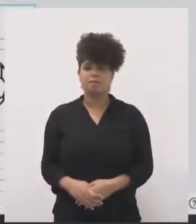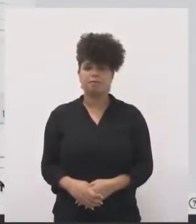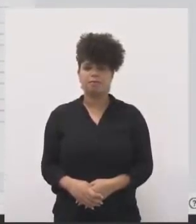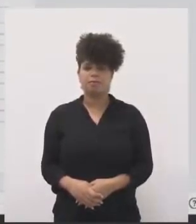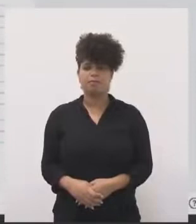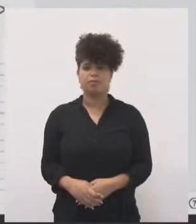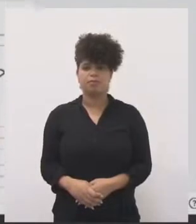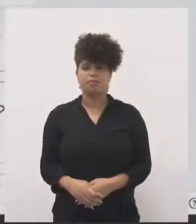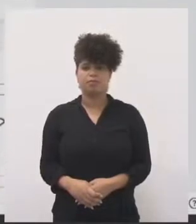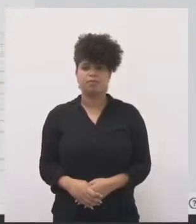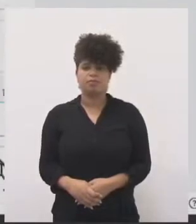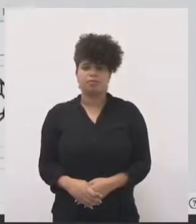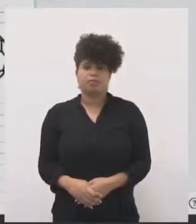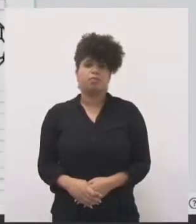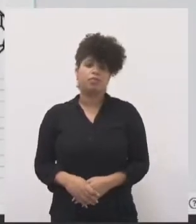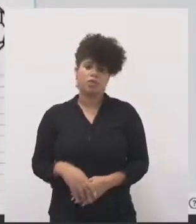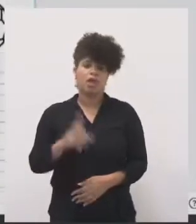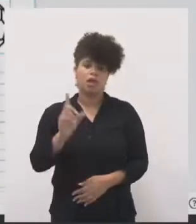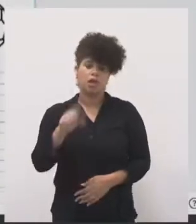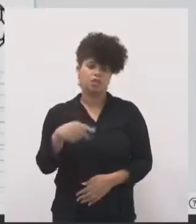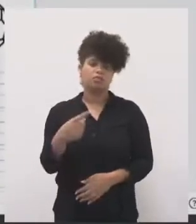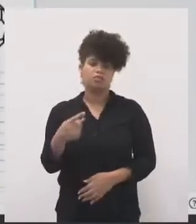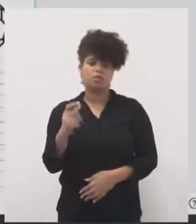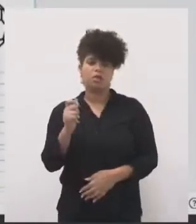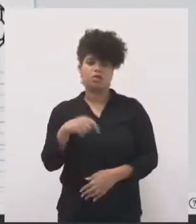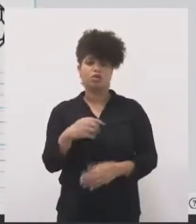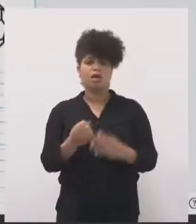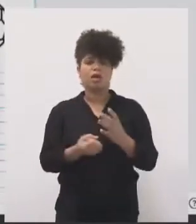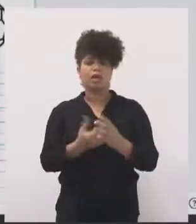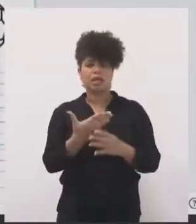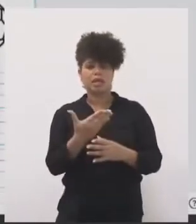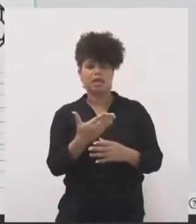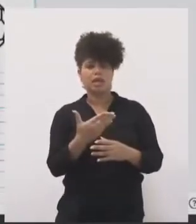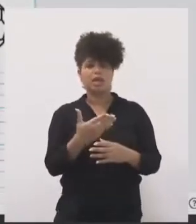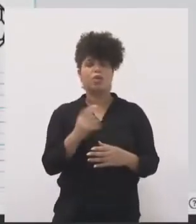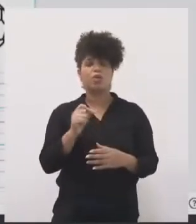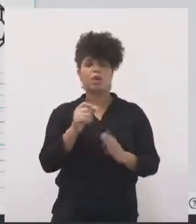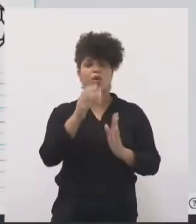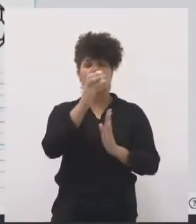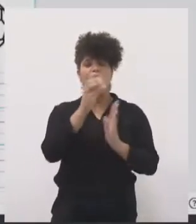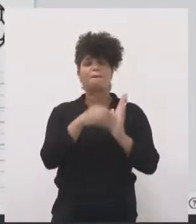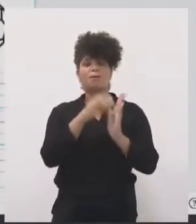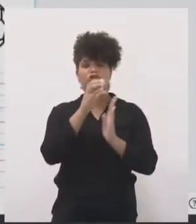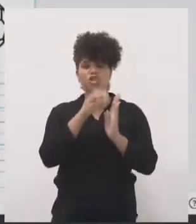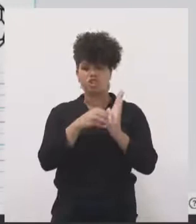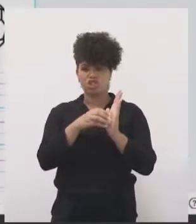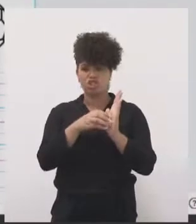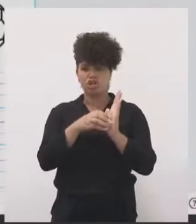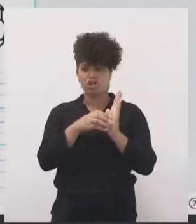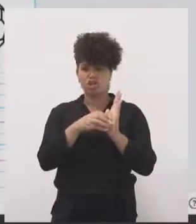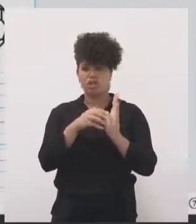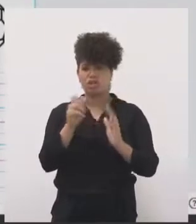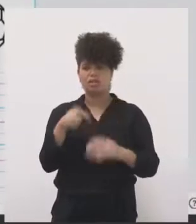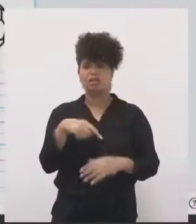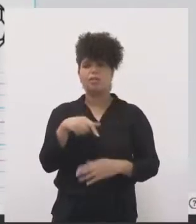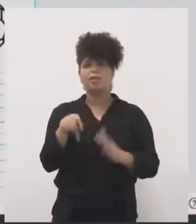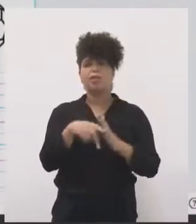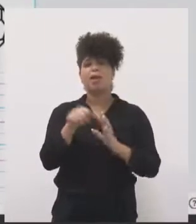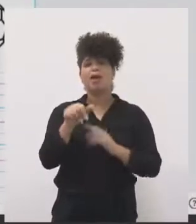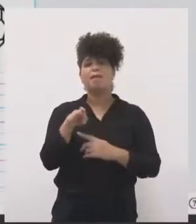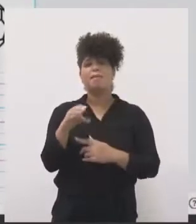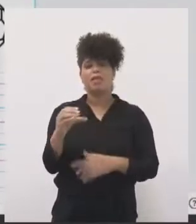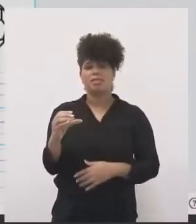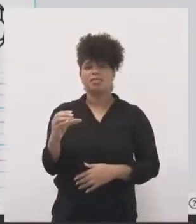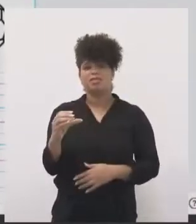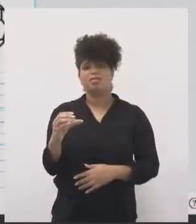Então, é dessa forma, né, que a gente poderia simplesmente criar uma apostila. E aqui eu estou dando um exemplo de uma apostila de ABC, mas